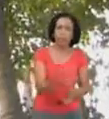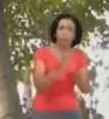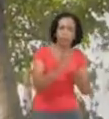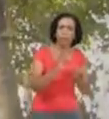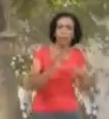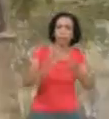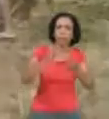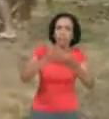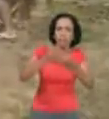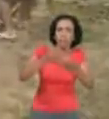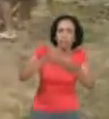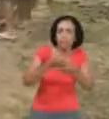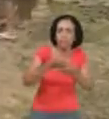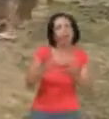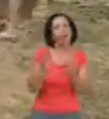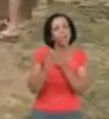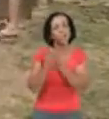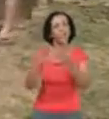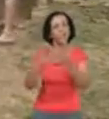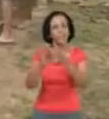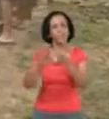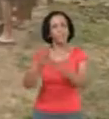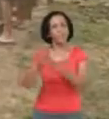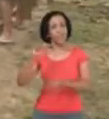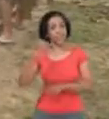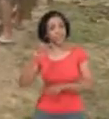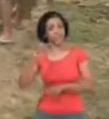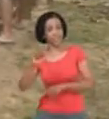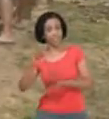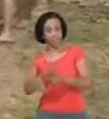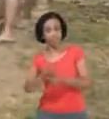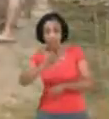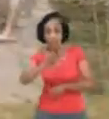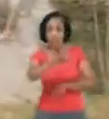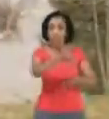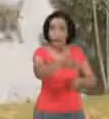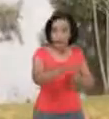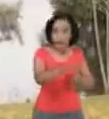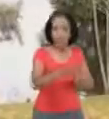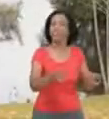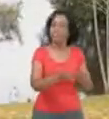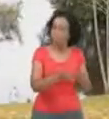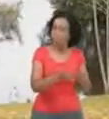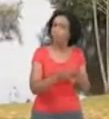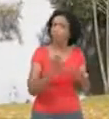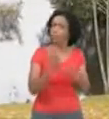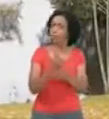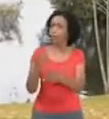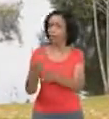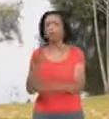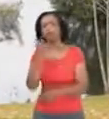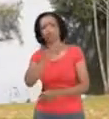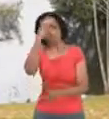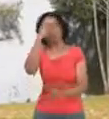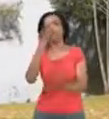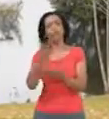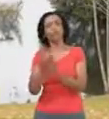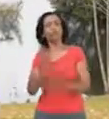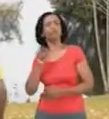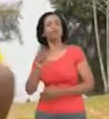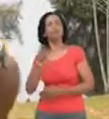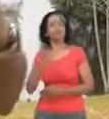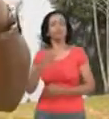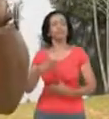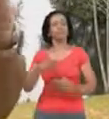açaí. Se eles vão para a roça, o radical também vai para a roça. E dessa maneira eles ganham a credibilidade da comunidade